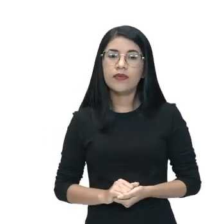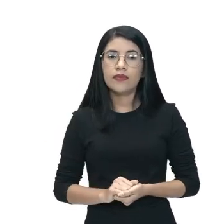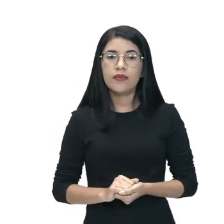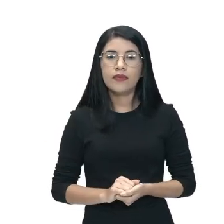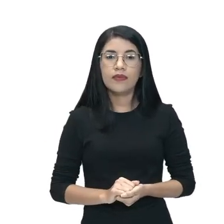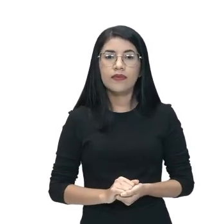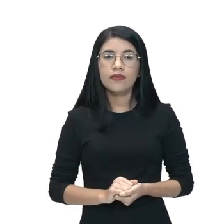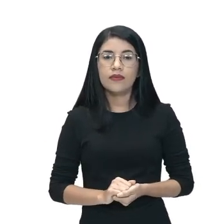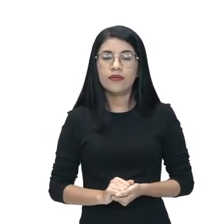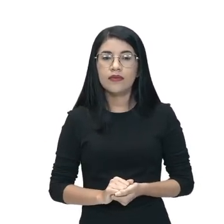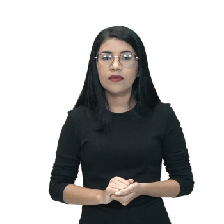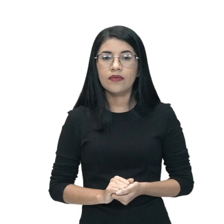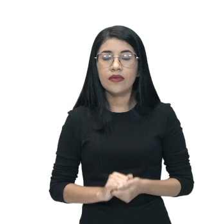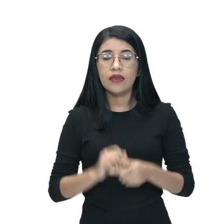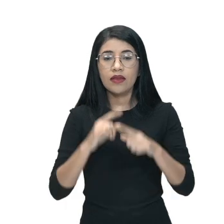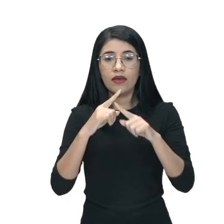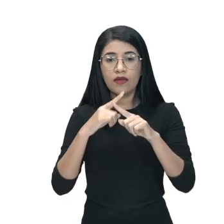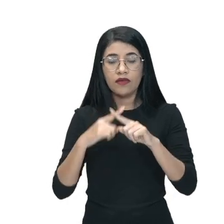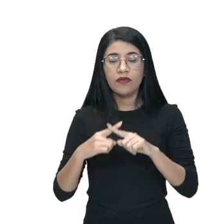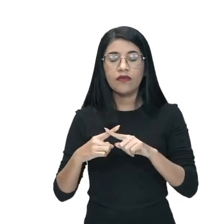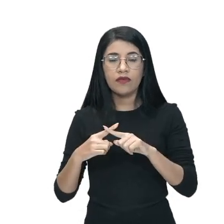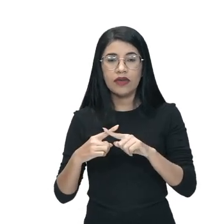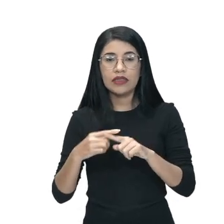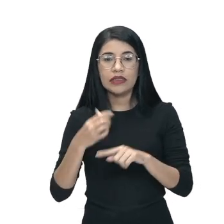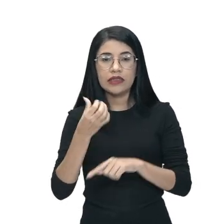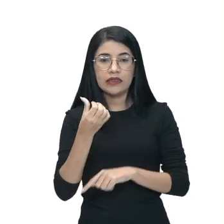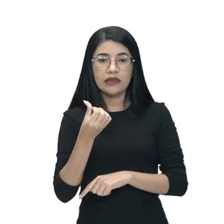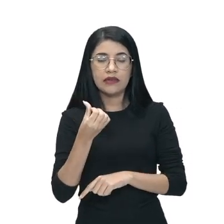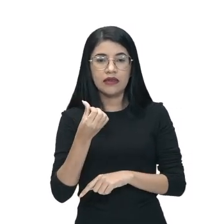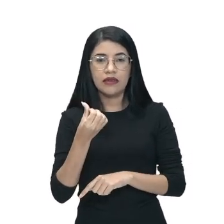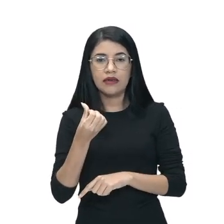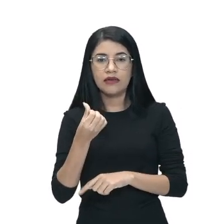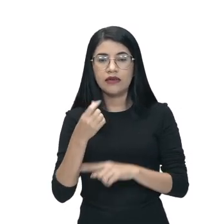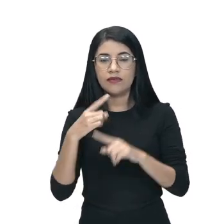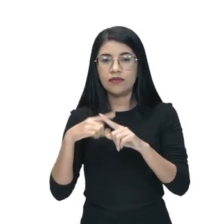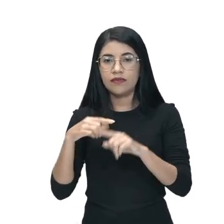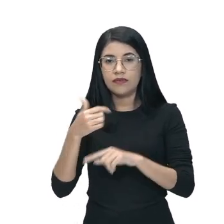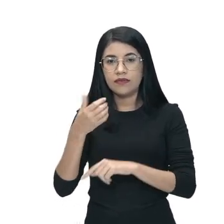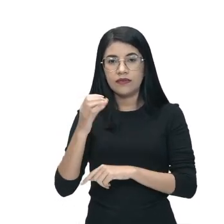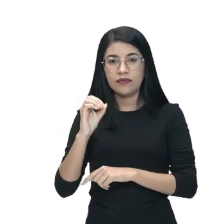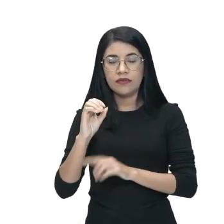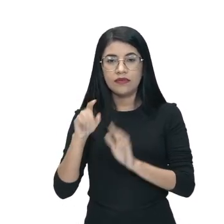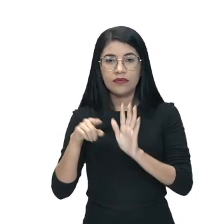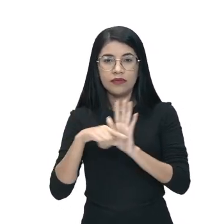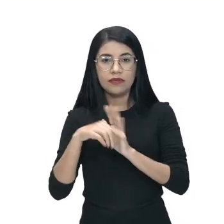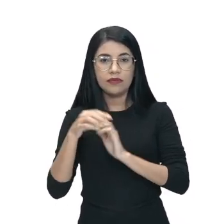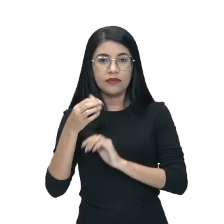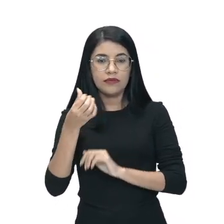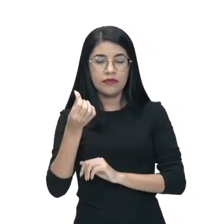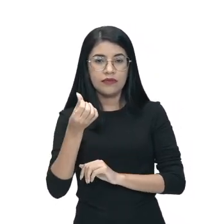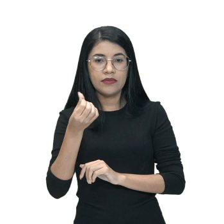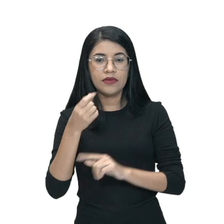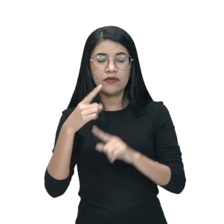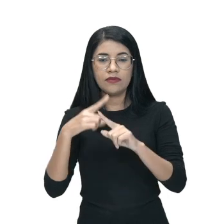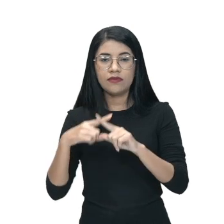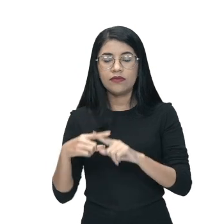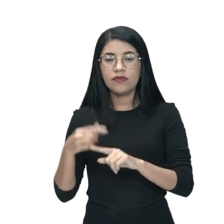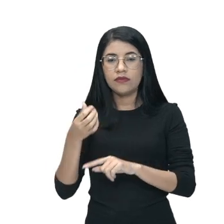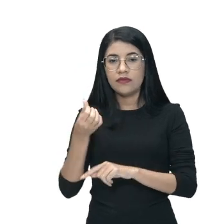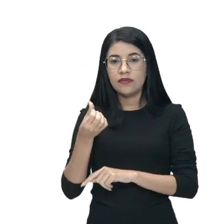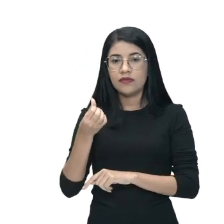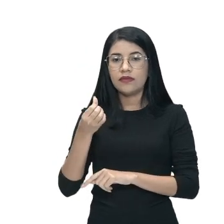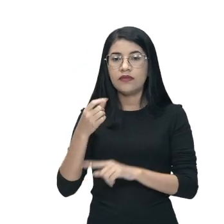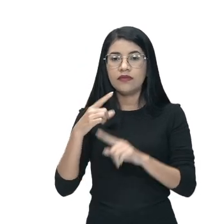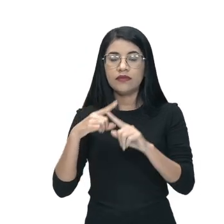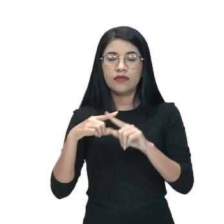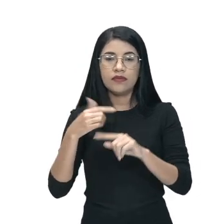vezes as cargas, que são iguais, então é 6 vezes 10 a menos 6, vezes